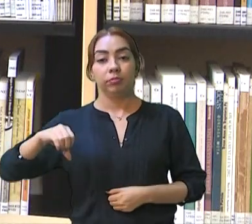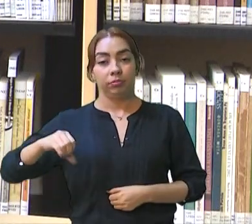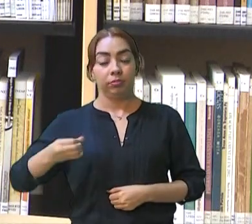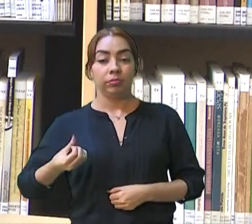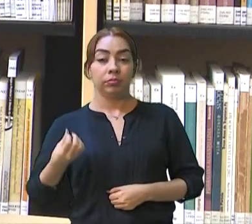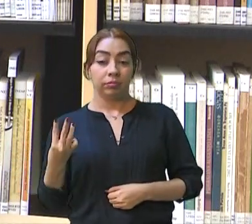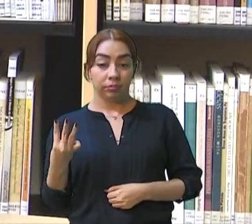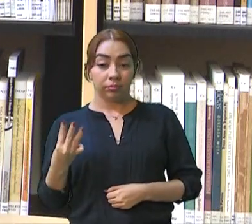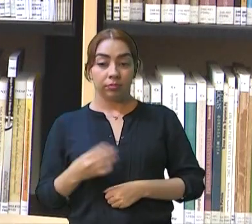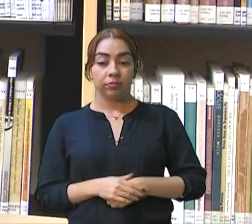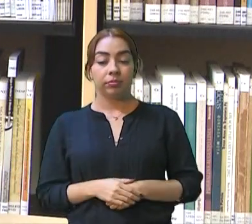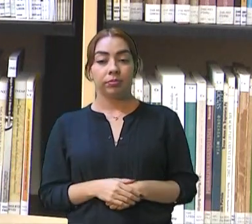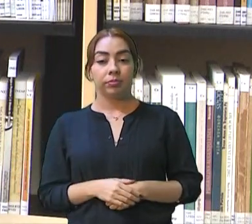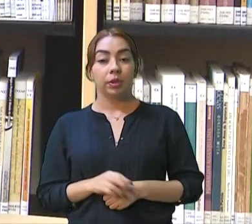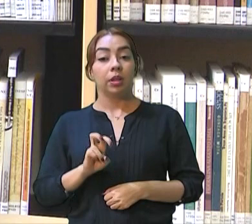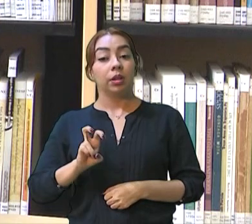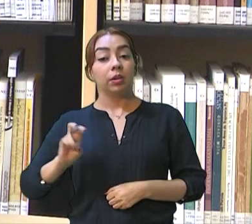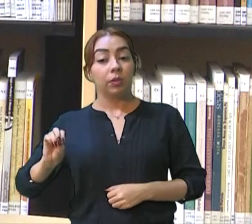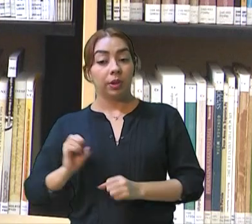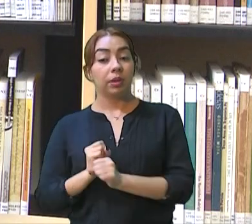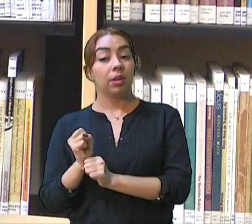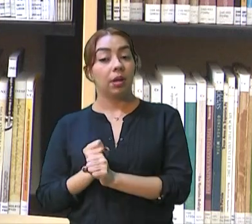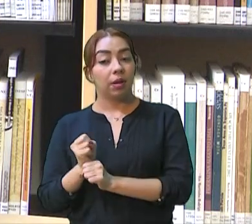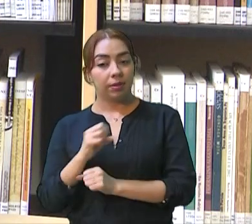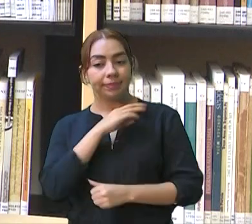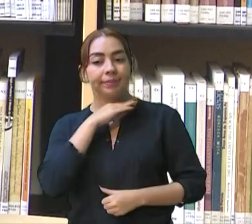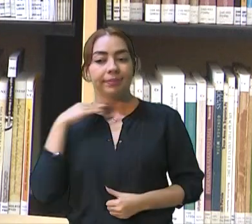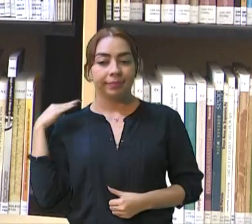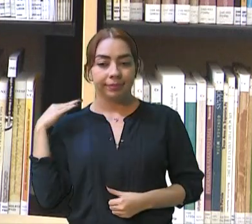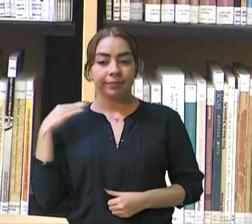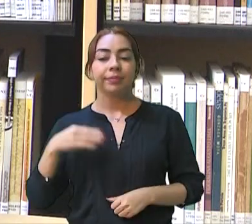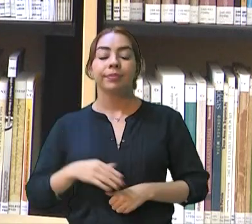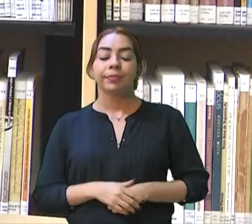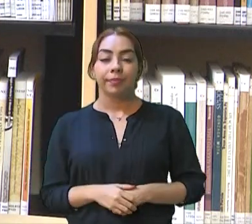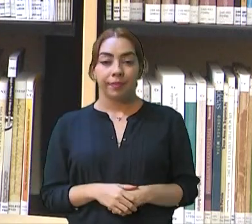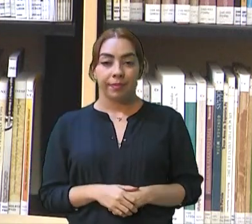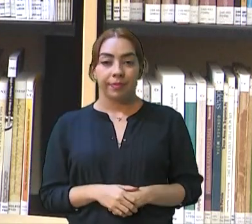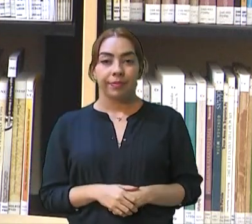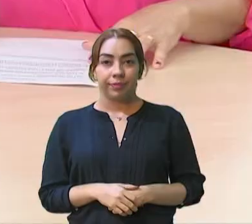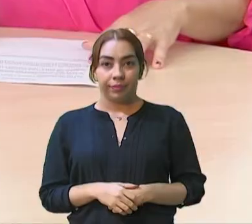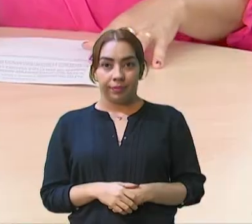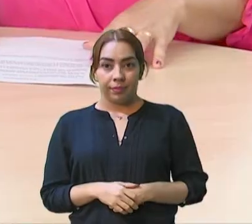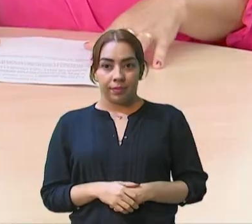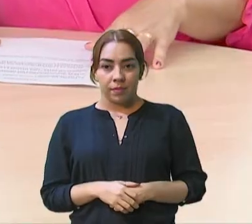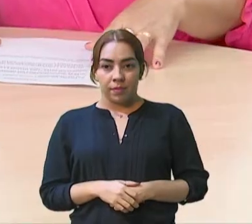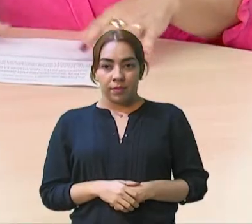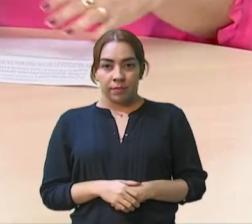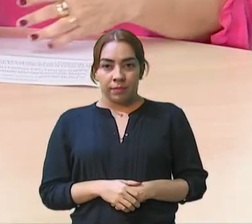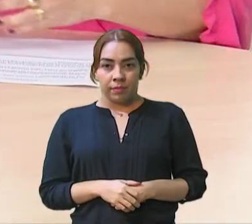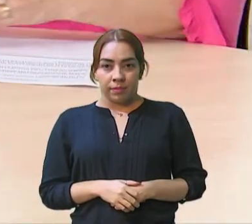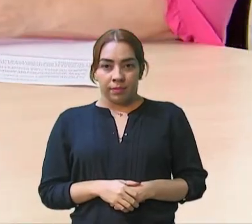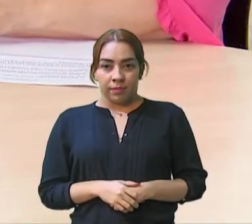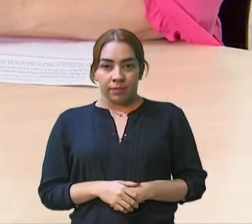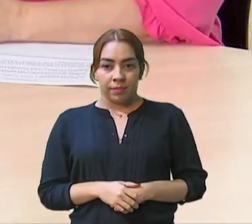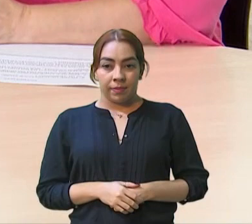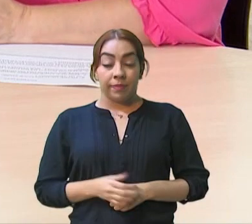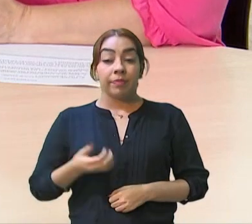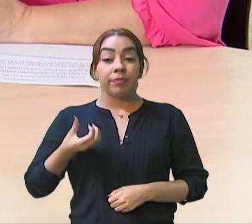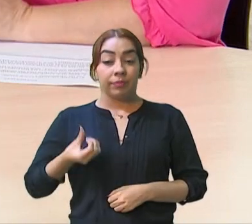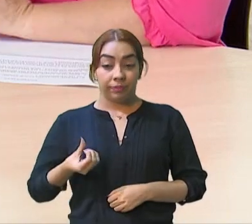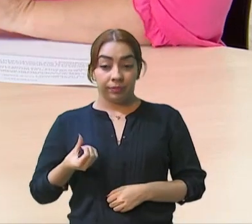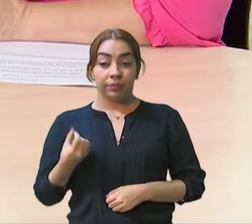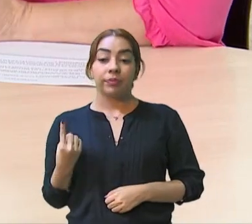ano completa 50 anos da morte da personagem. 50 anos que a personagem morreu. E 61